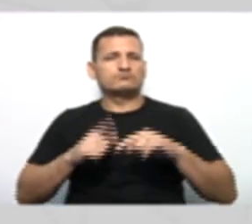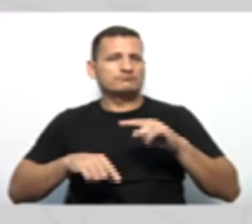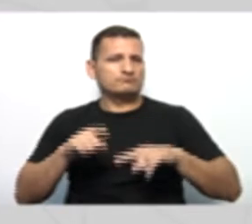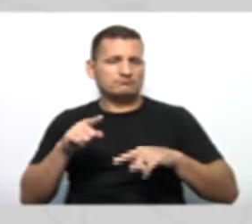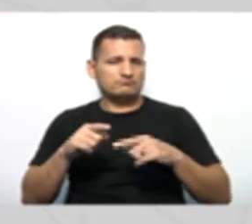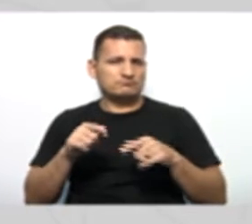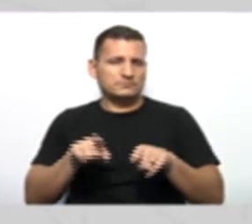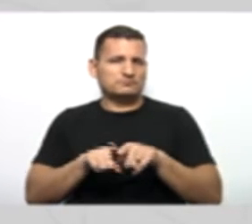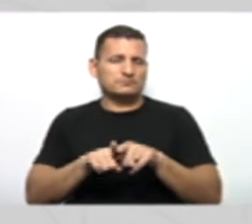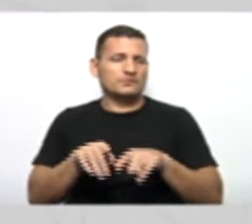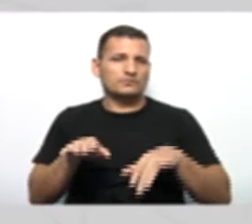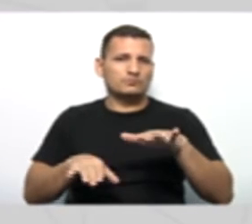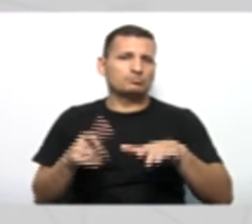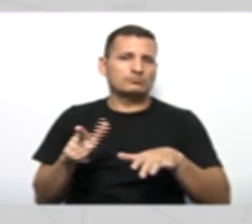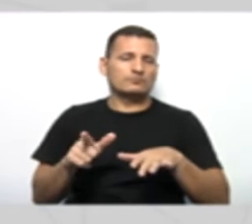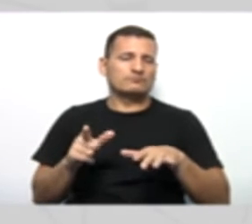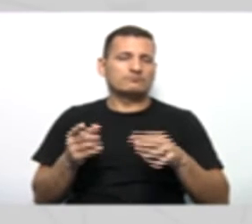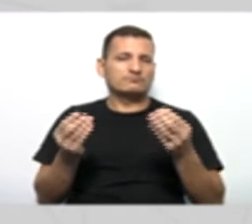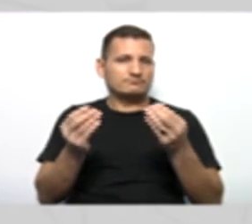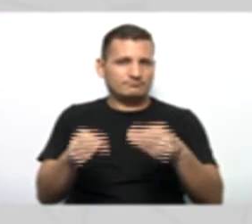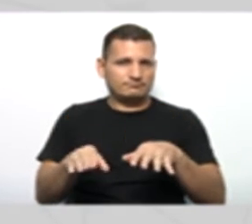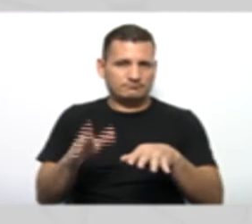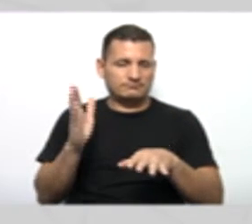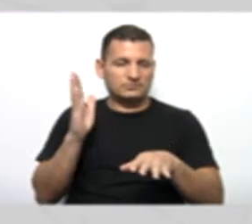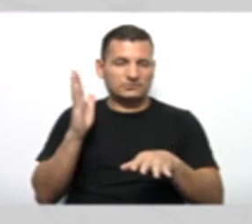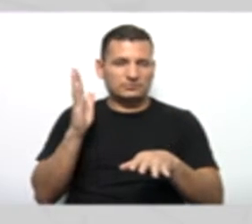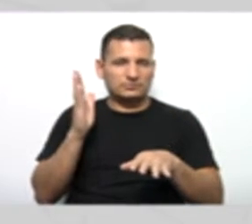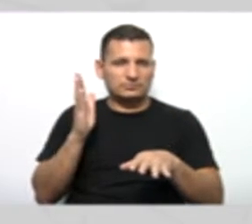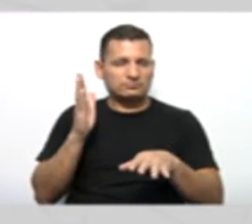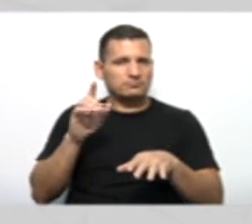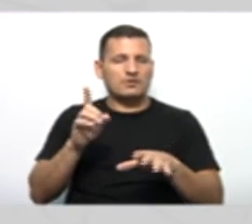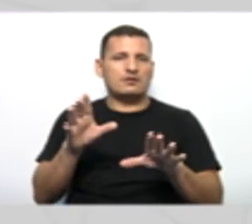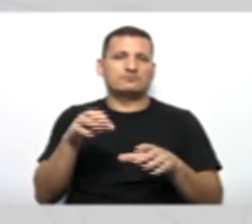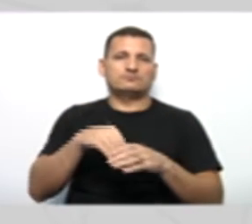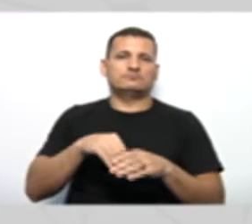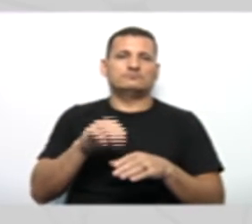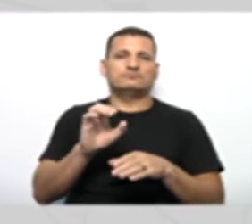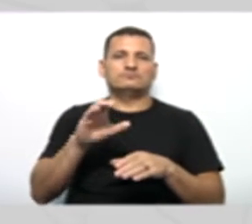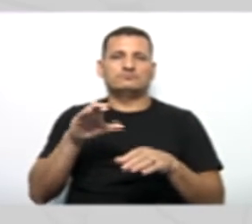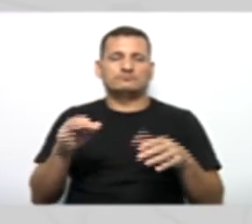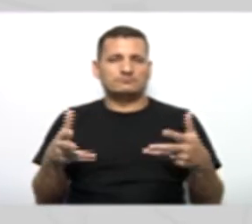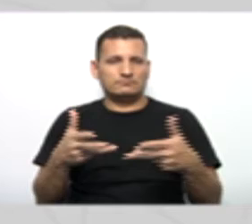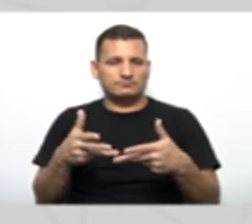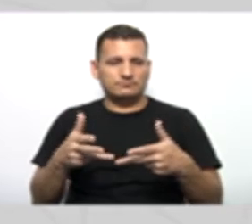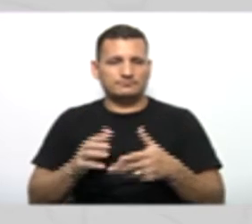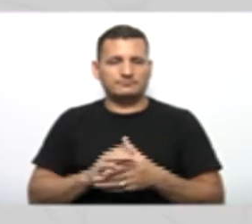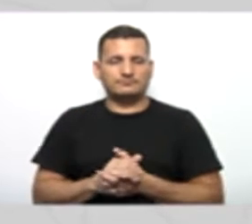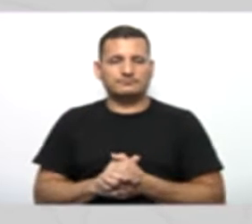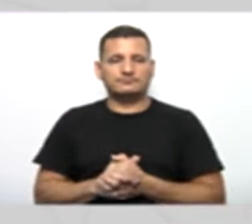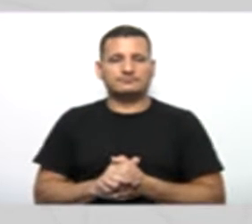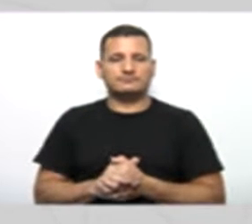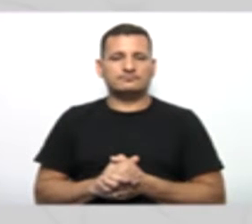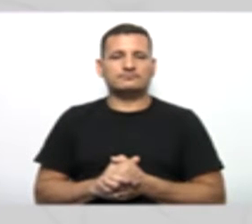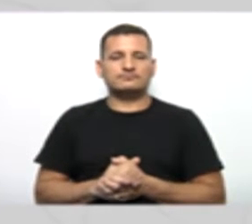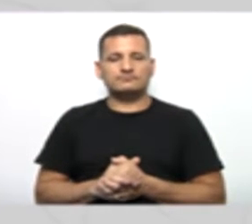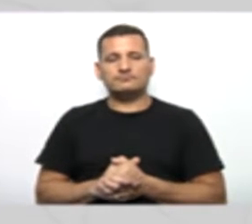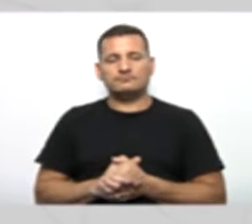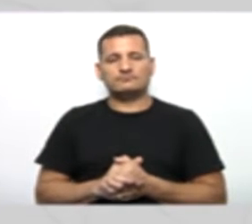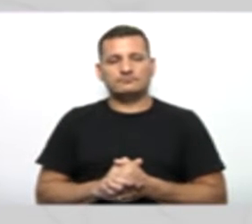poluição direta, mas está dentro da ecoeficiência. E, além disso, temos outro detalhe bem